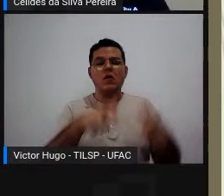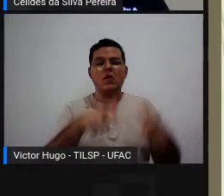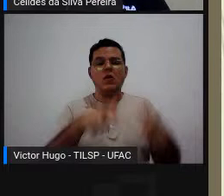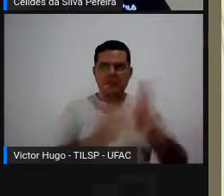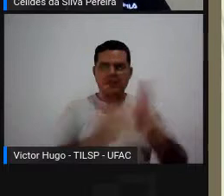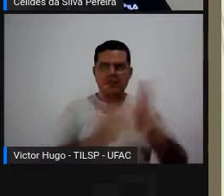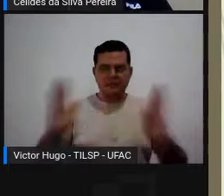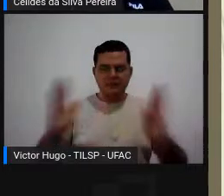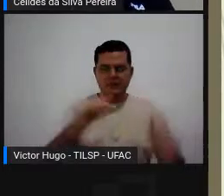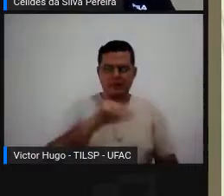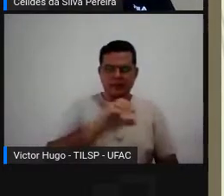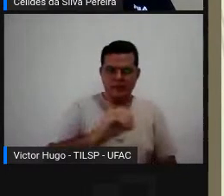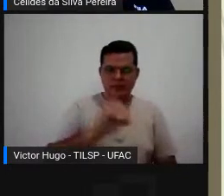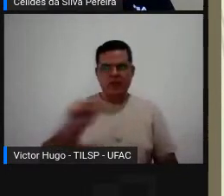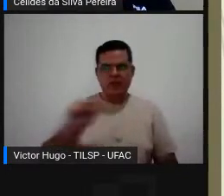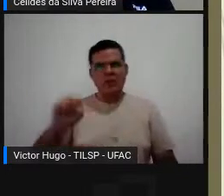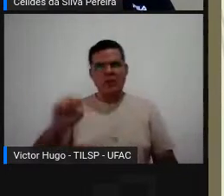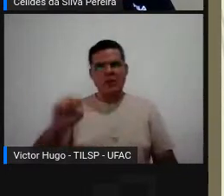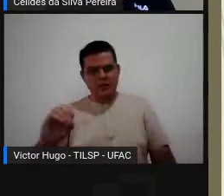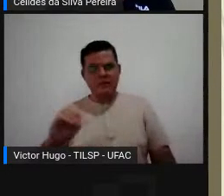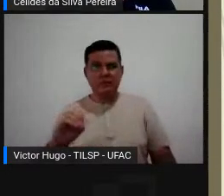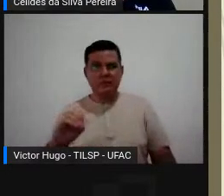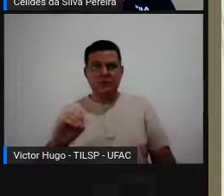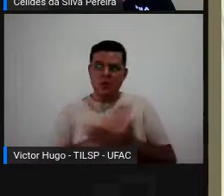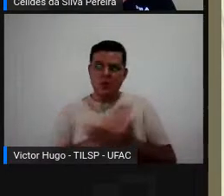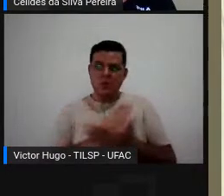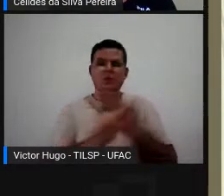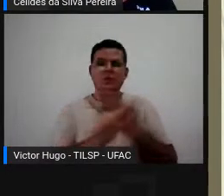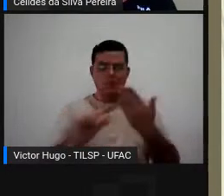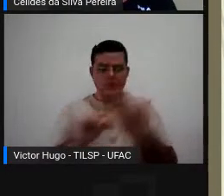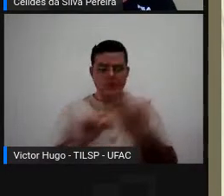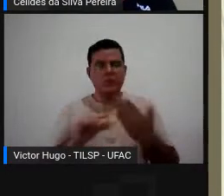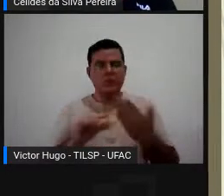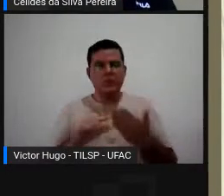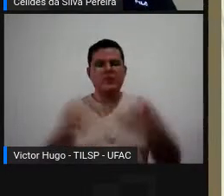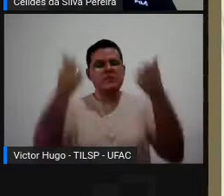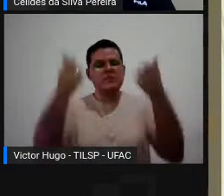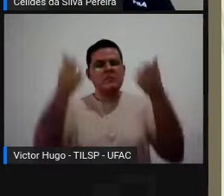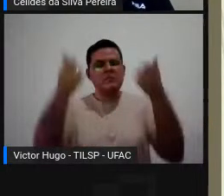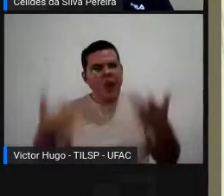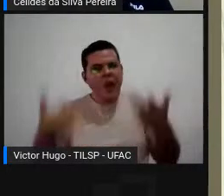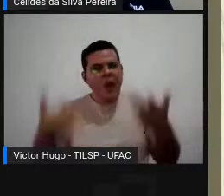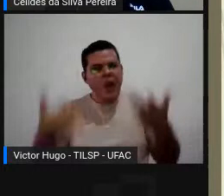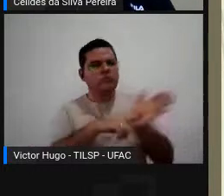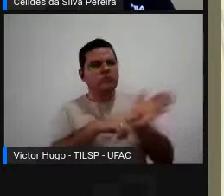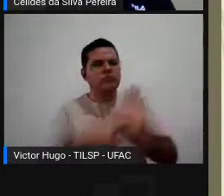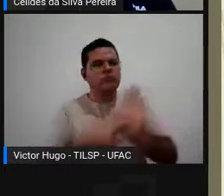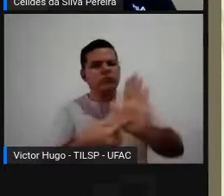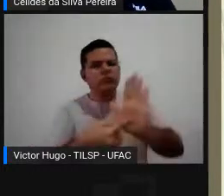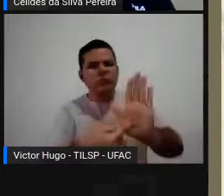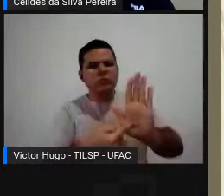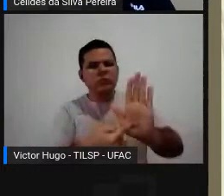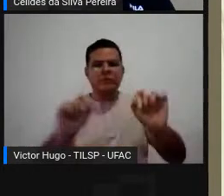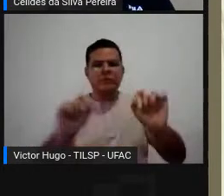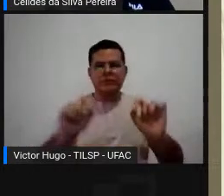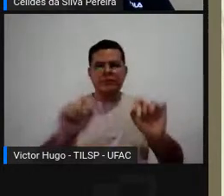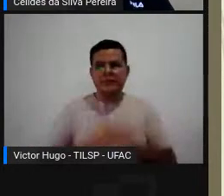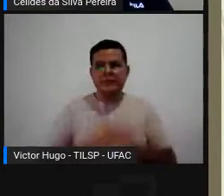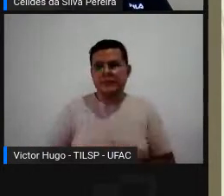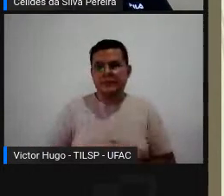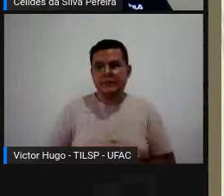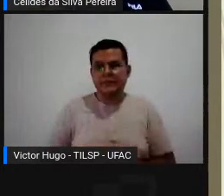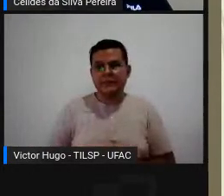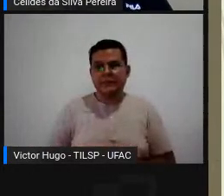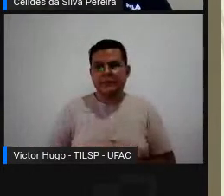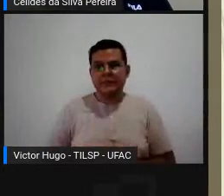Olson, tinham em seus trabalhos a ideia de que a